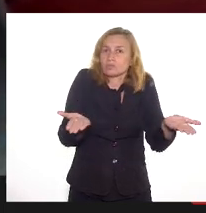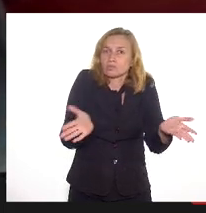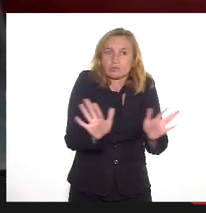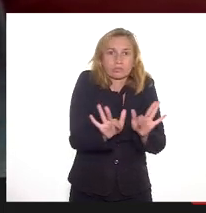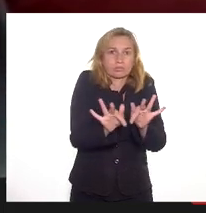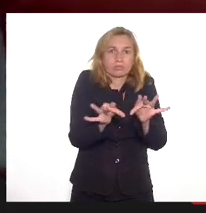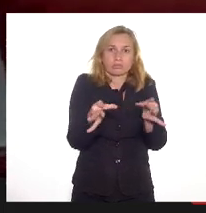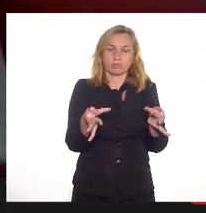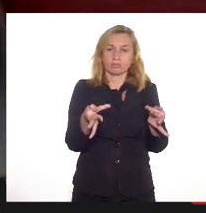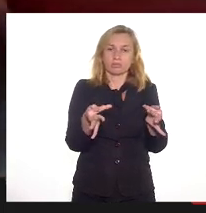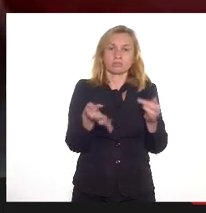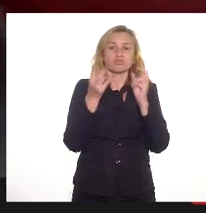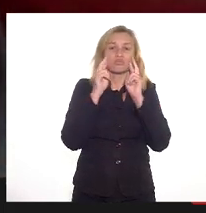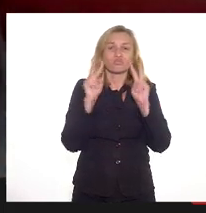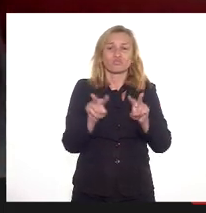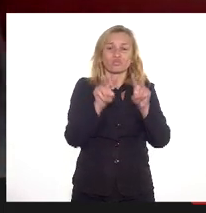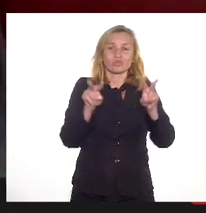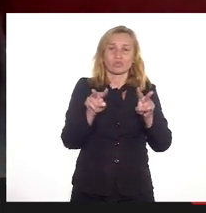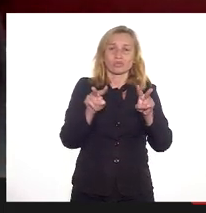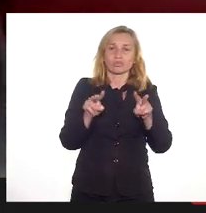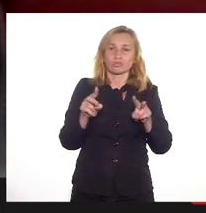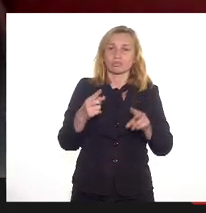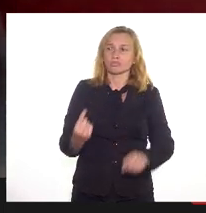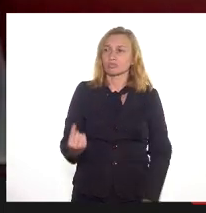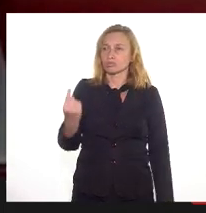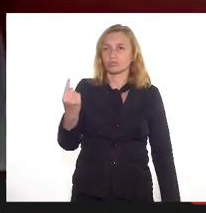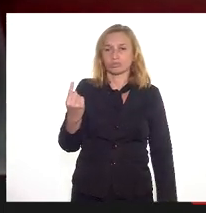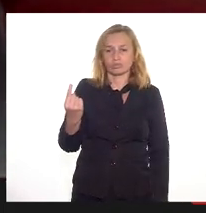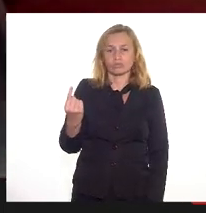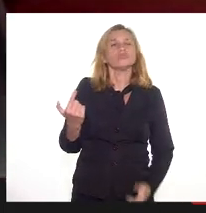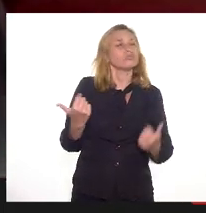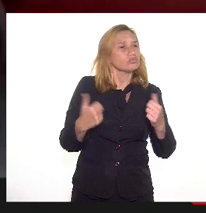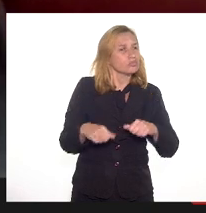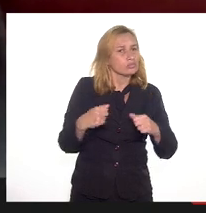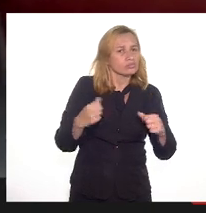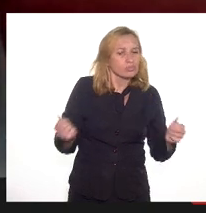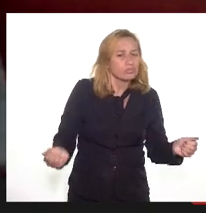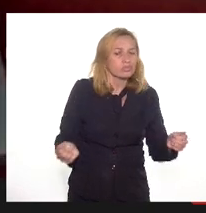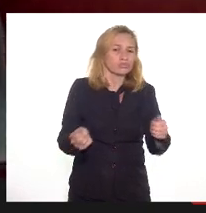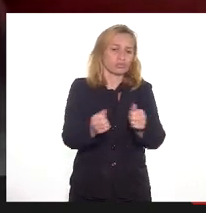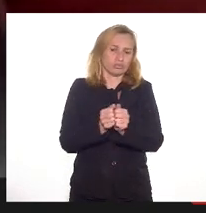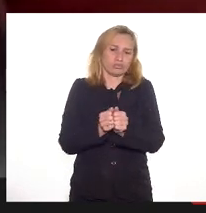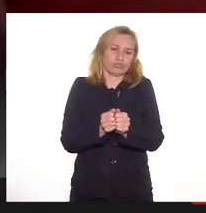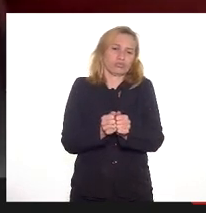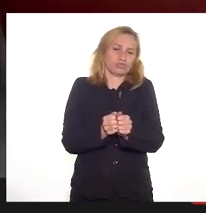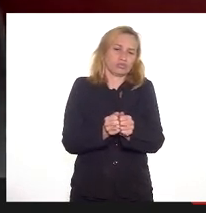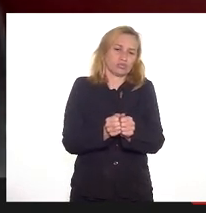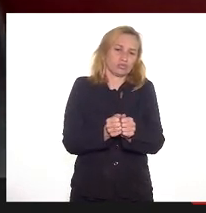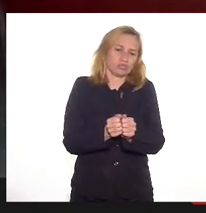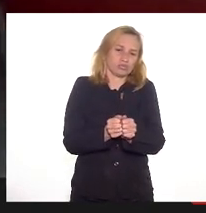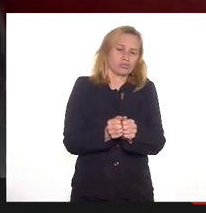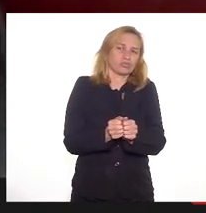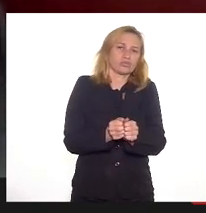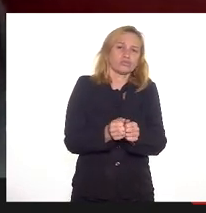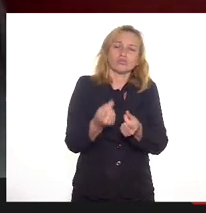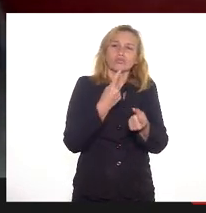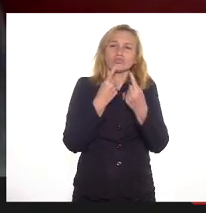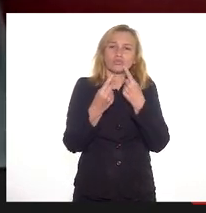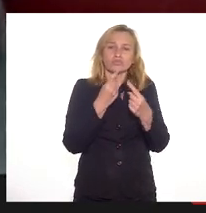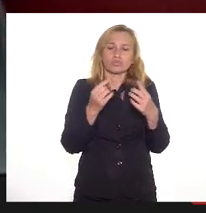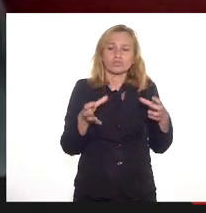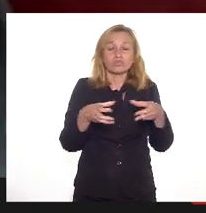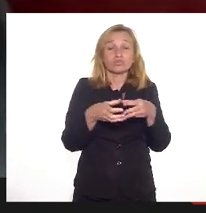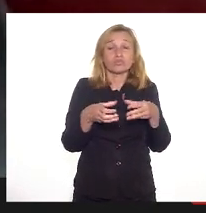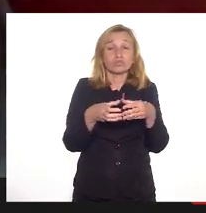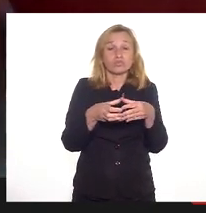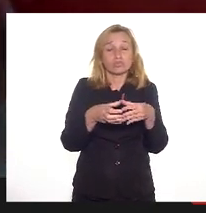simplesmente numa visão unilateral. A gente precisa estar construindo realmente de forma transversal esse diálogo e de